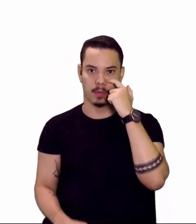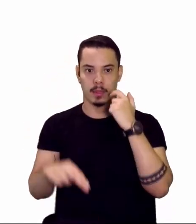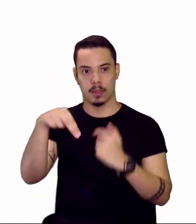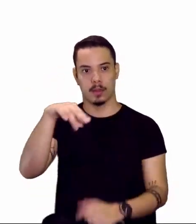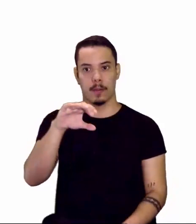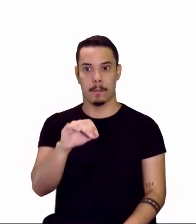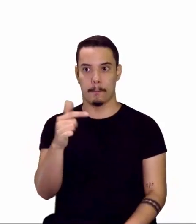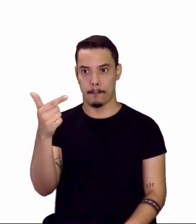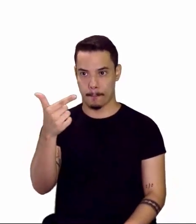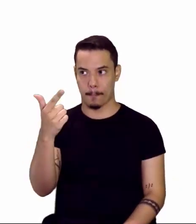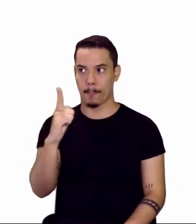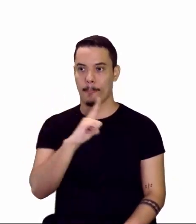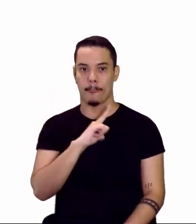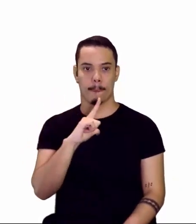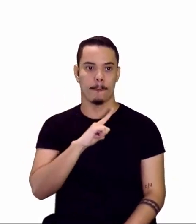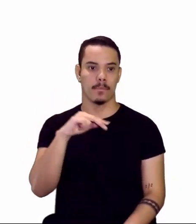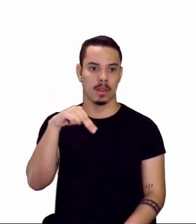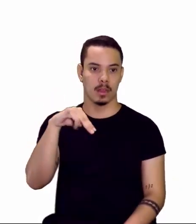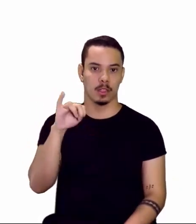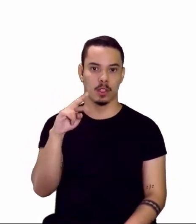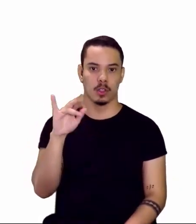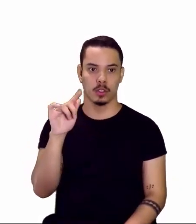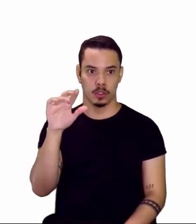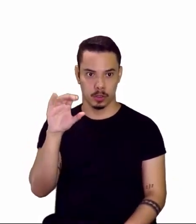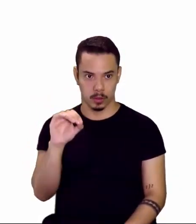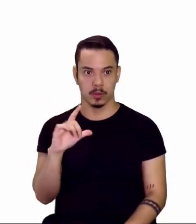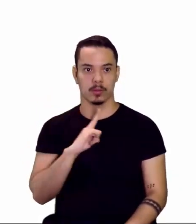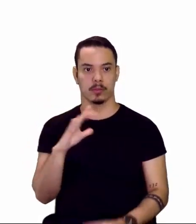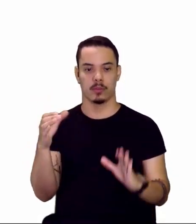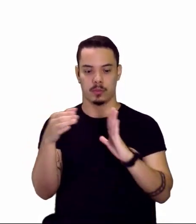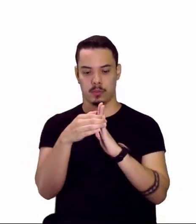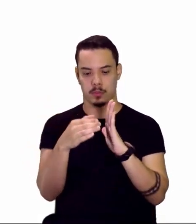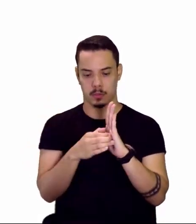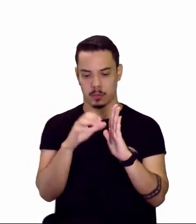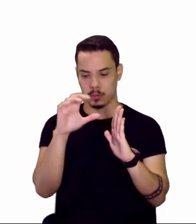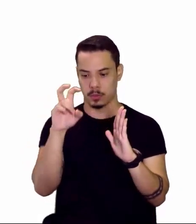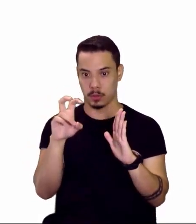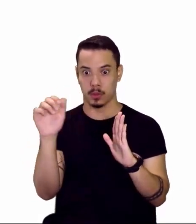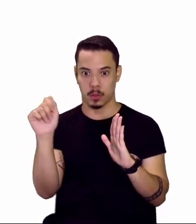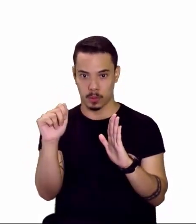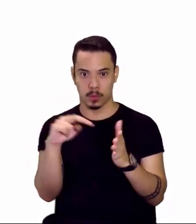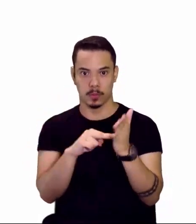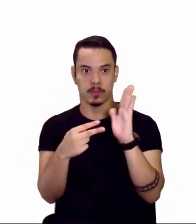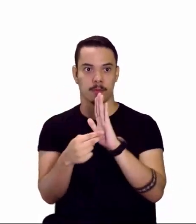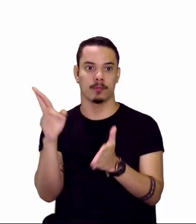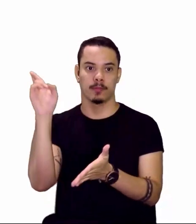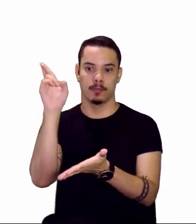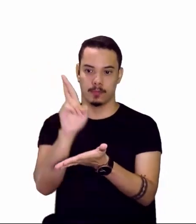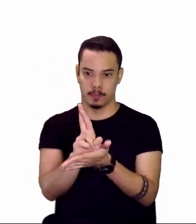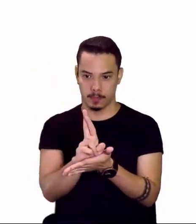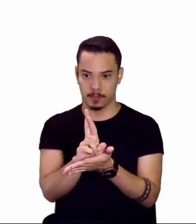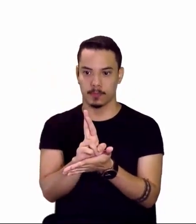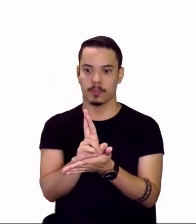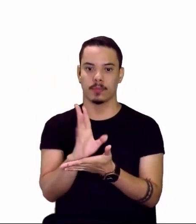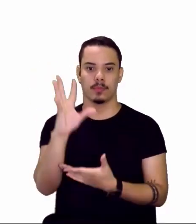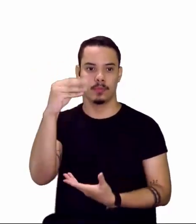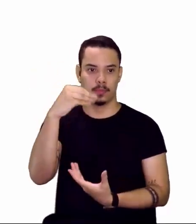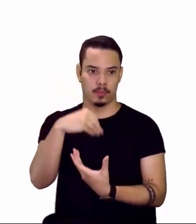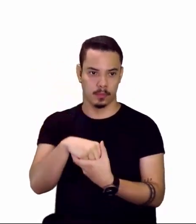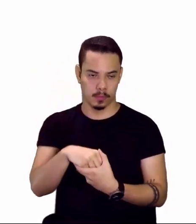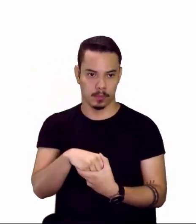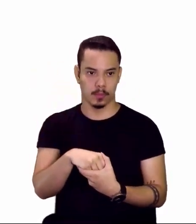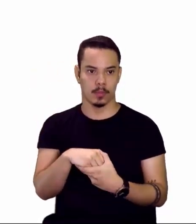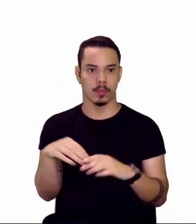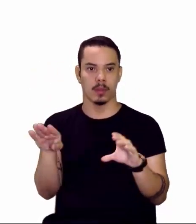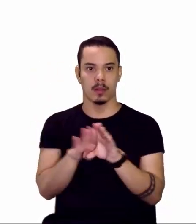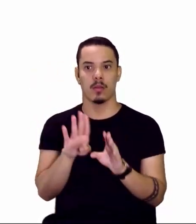NO2, nós temos o nitrogênio, que é da família 5A, é um elemento representativo, 5 na última camada.